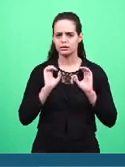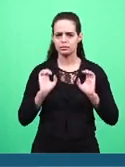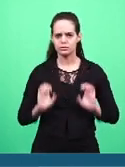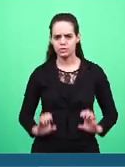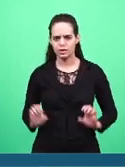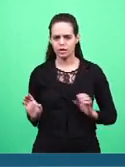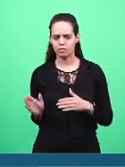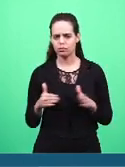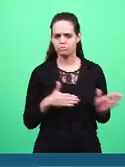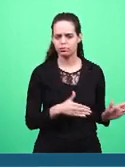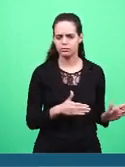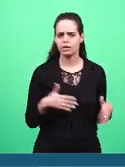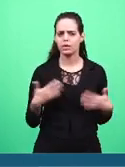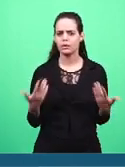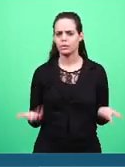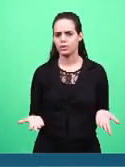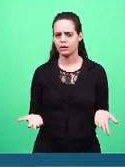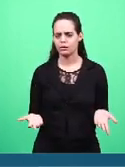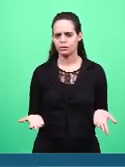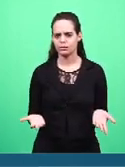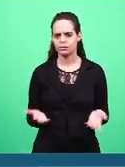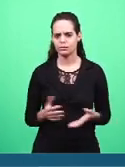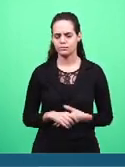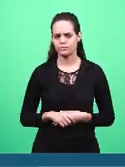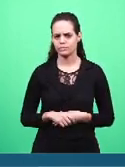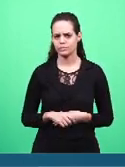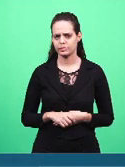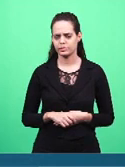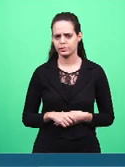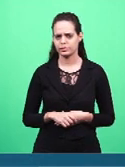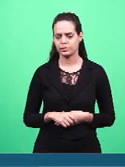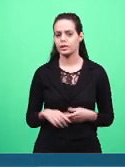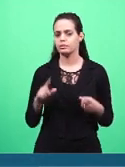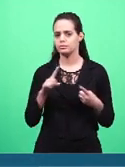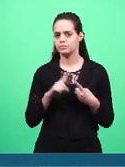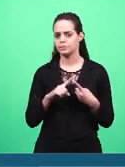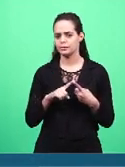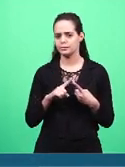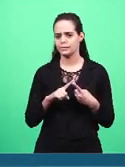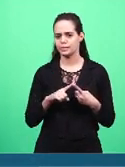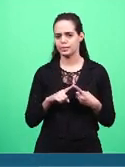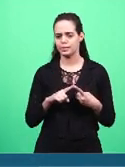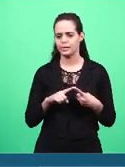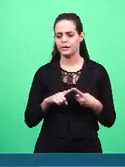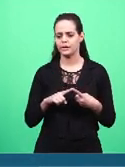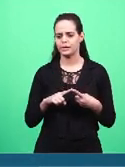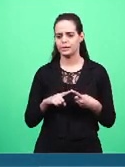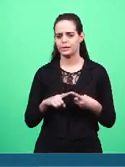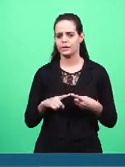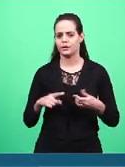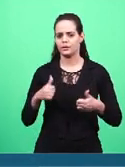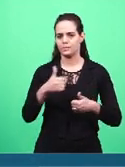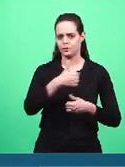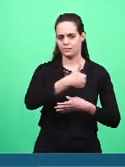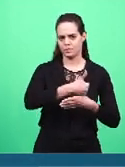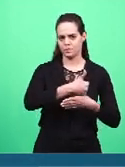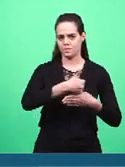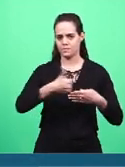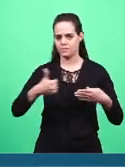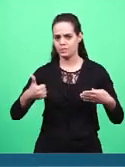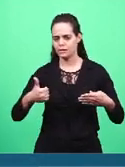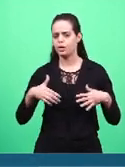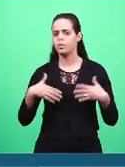os cabelos, e os fiz jurar por Deus, dizendo: não dareis mais vossas